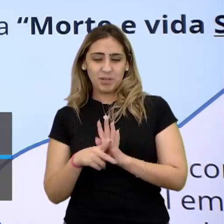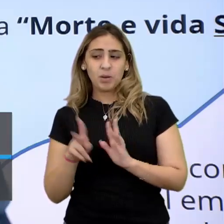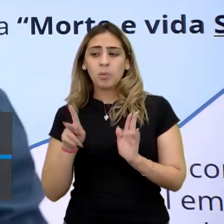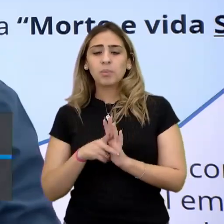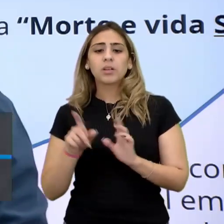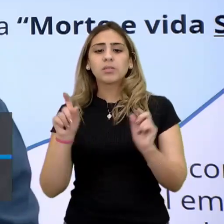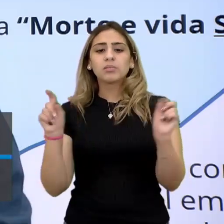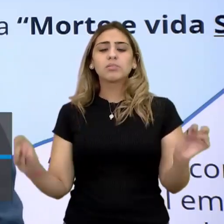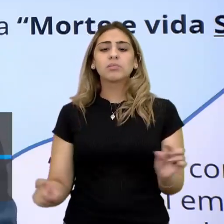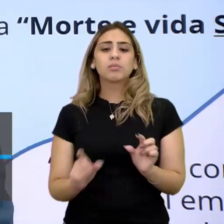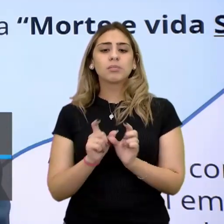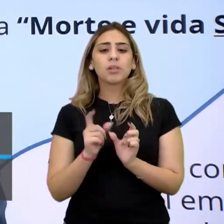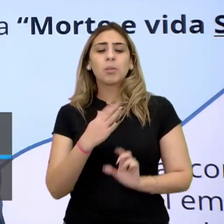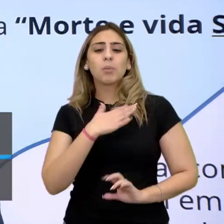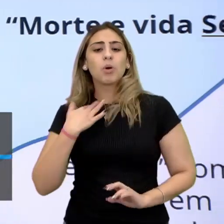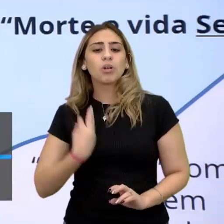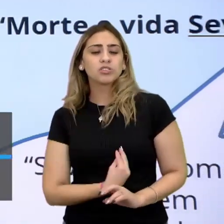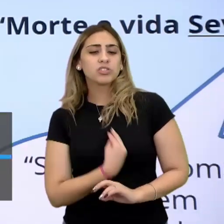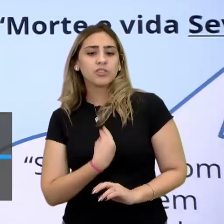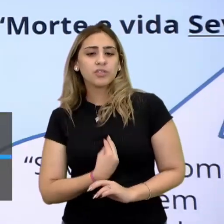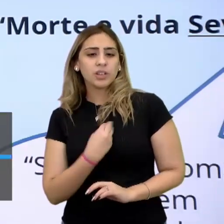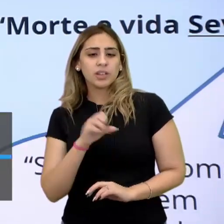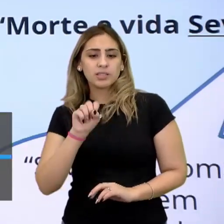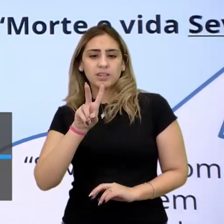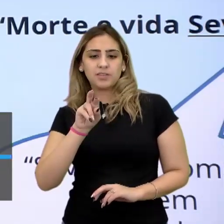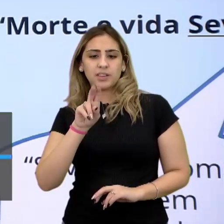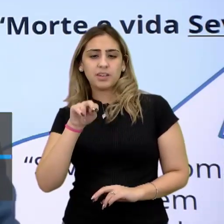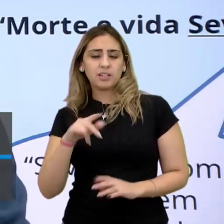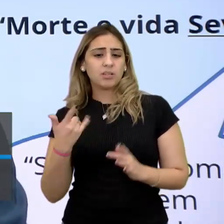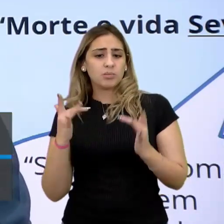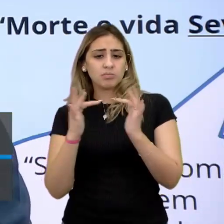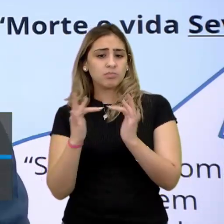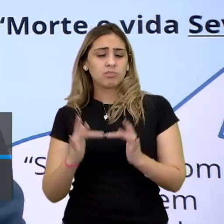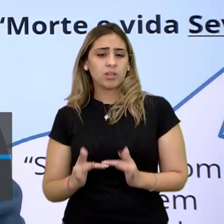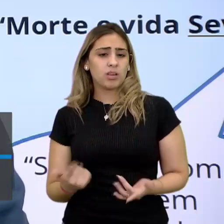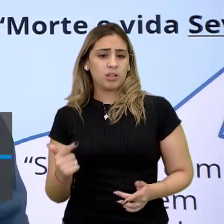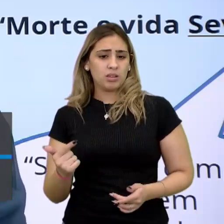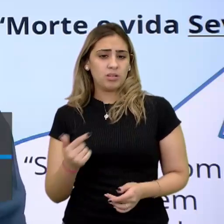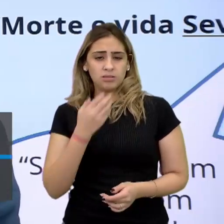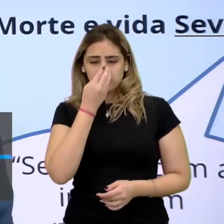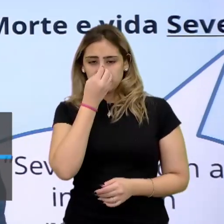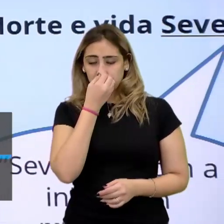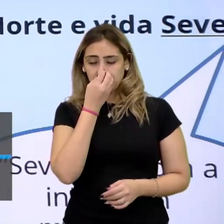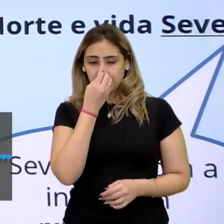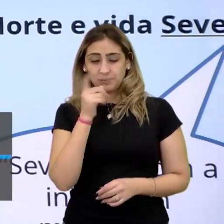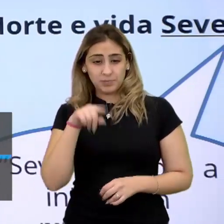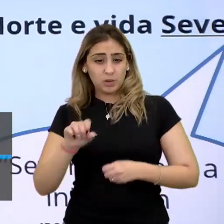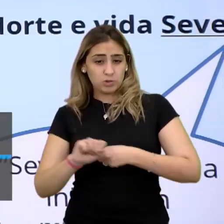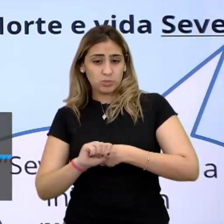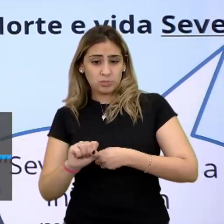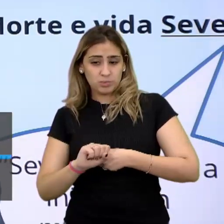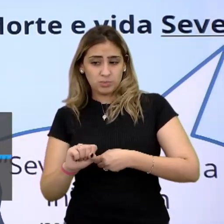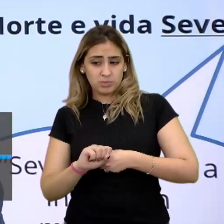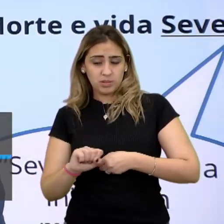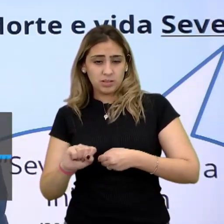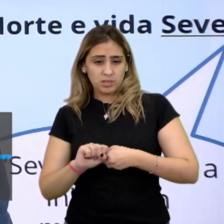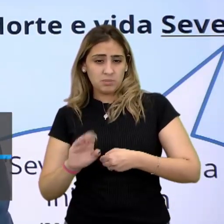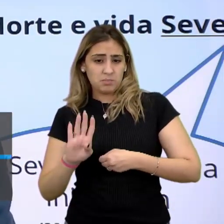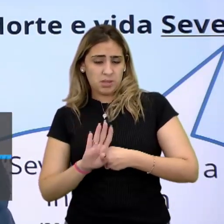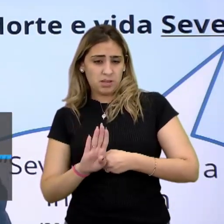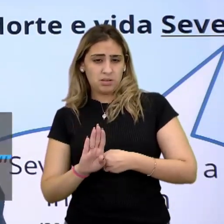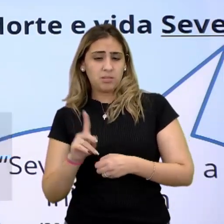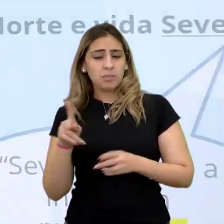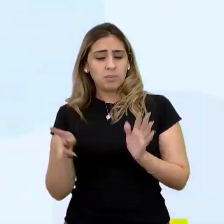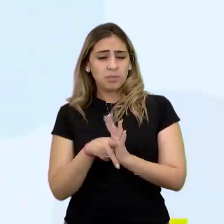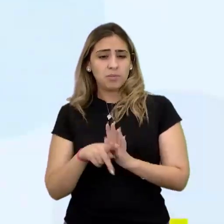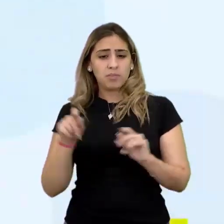Onde? Morte e vida severina. Severina é um substantivo próprio, é o nome de alguém. Só que aqui,